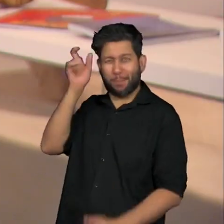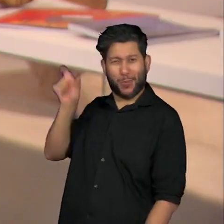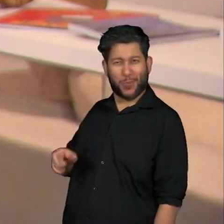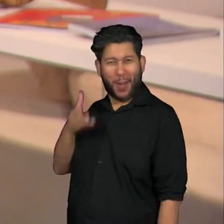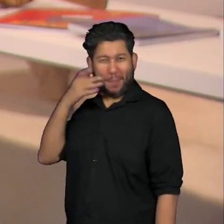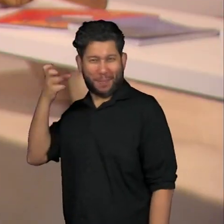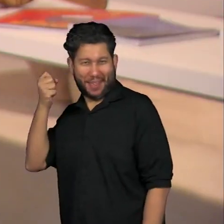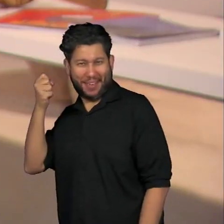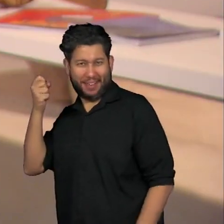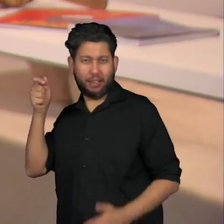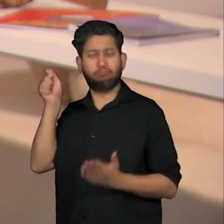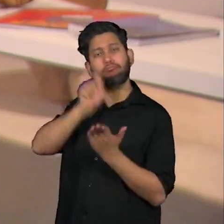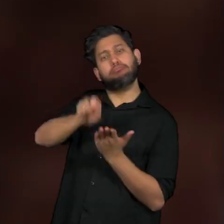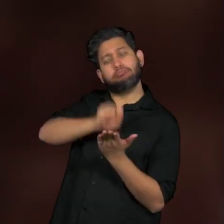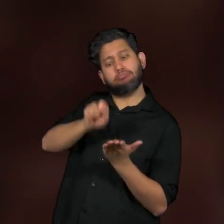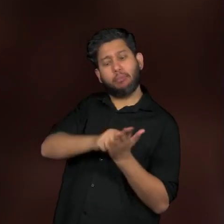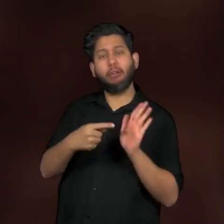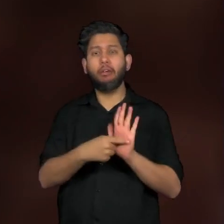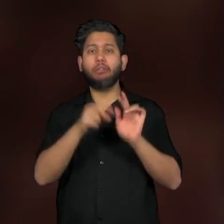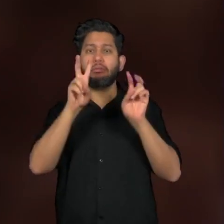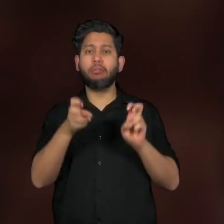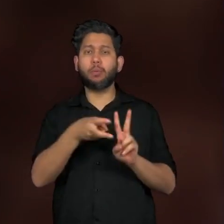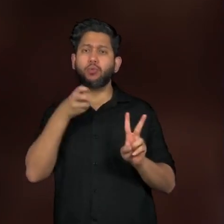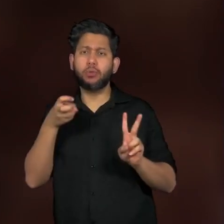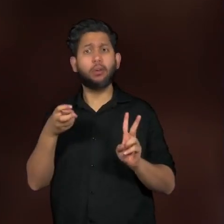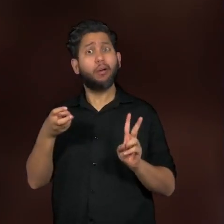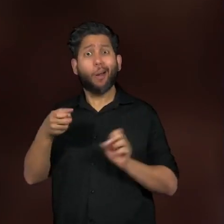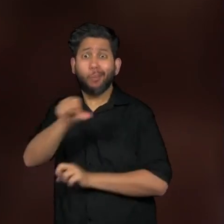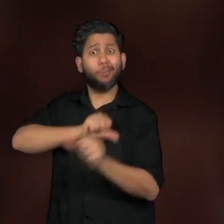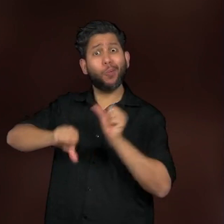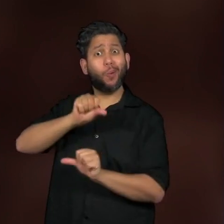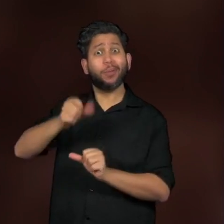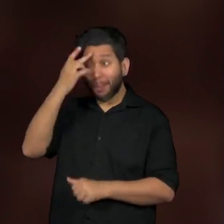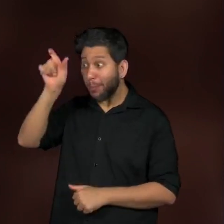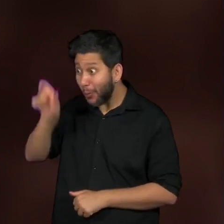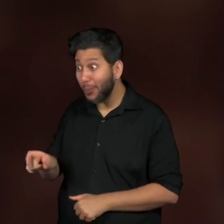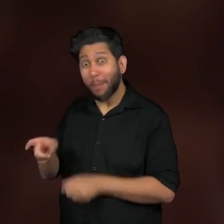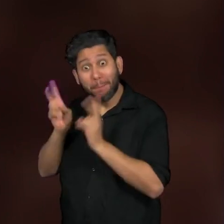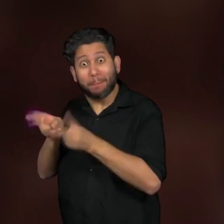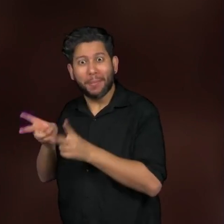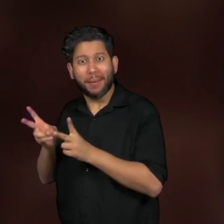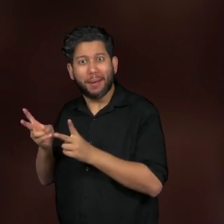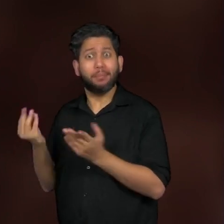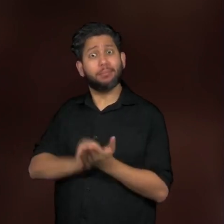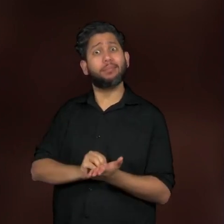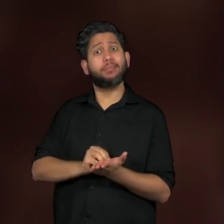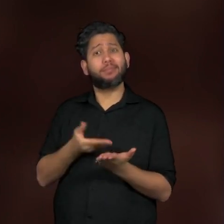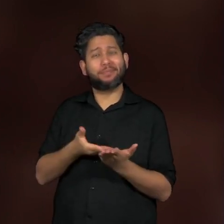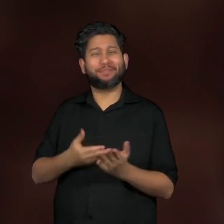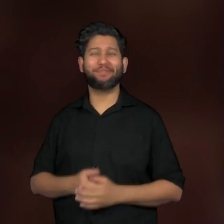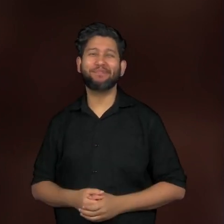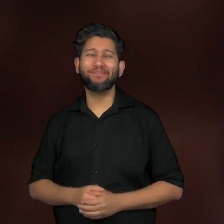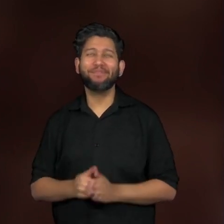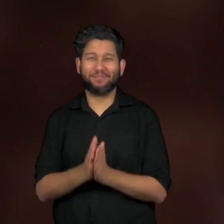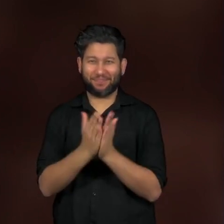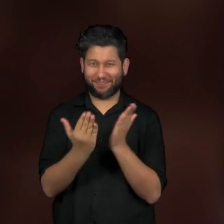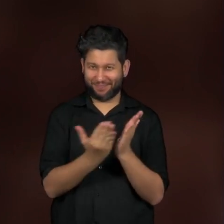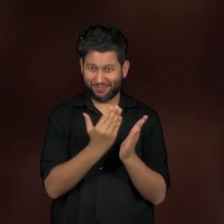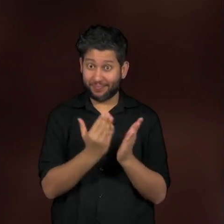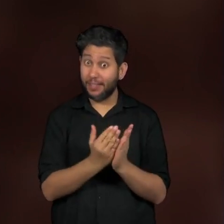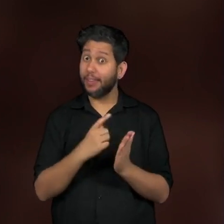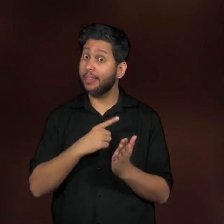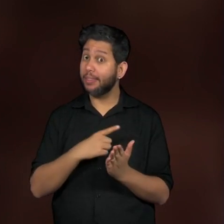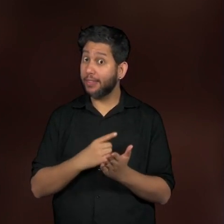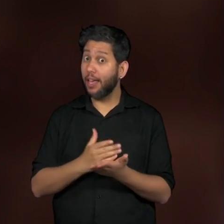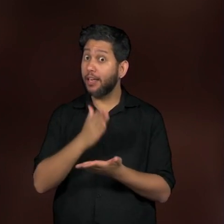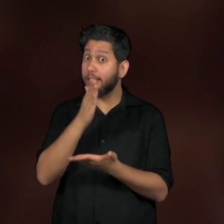era importante ocupar esse espaço. O álbum Guerreiras da Ancestralidade é dividido em 2